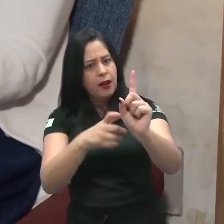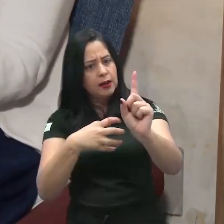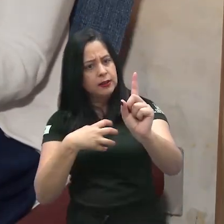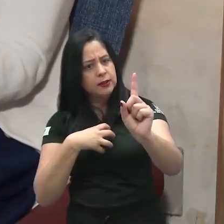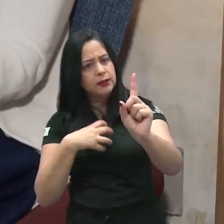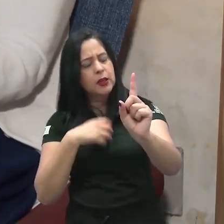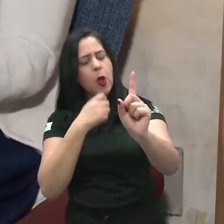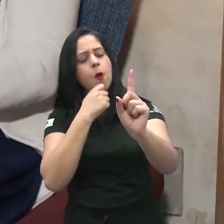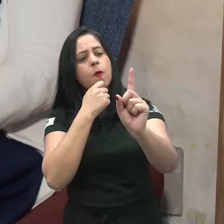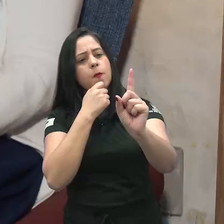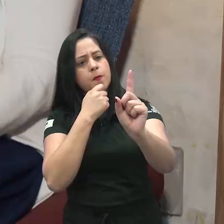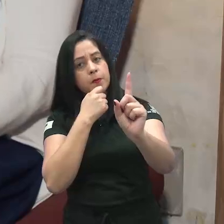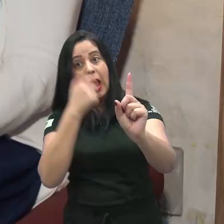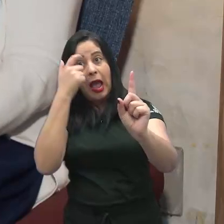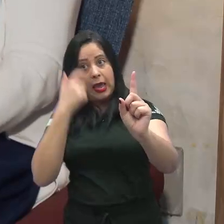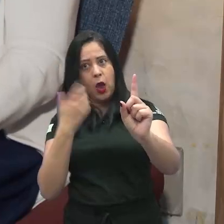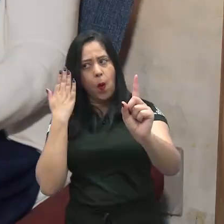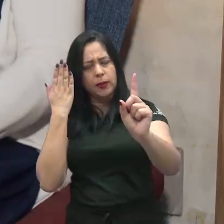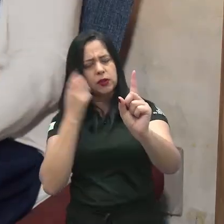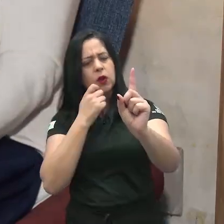nos conduz para uma compreensão.